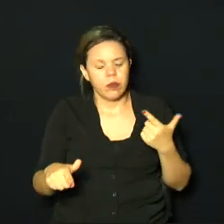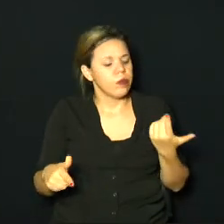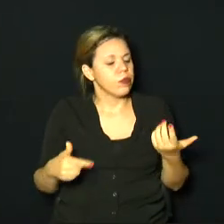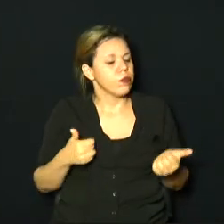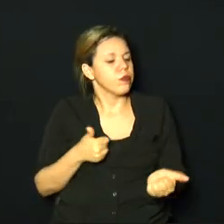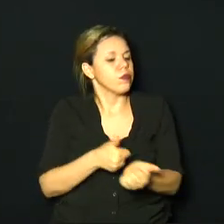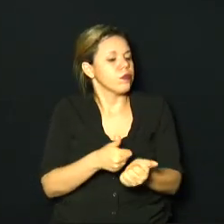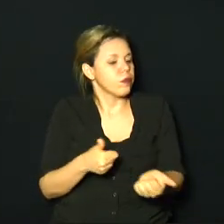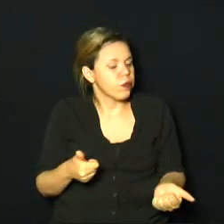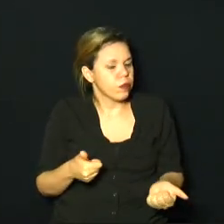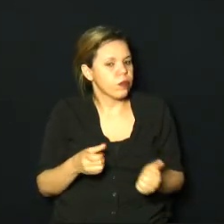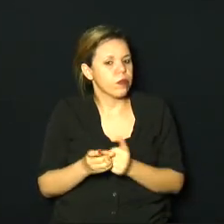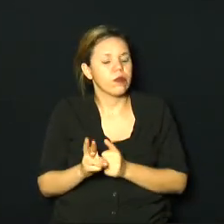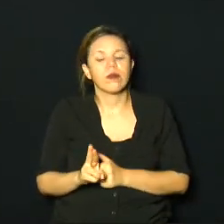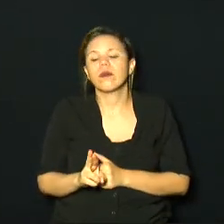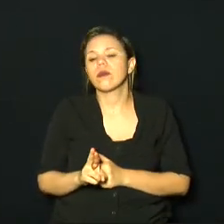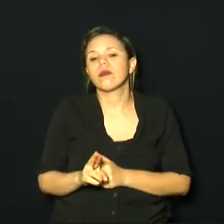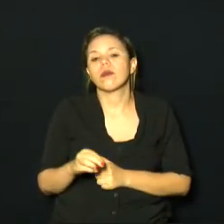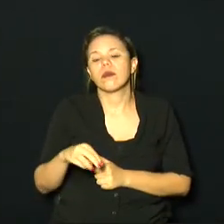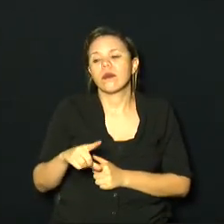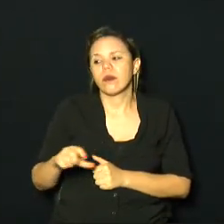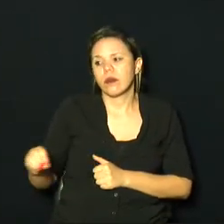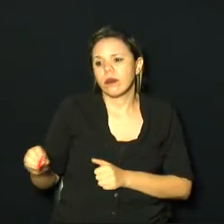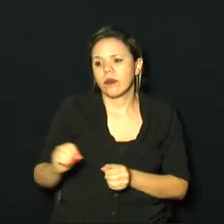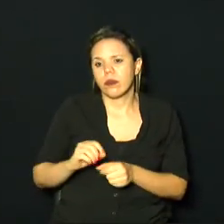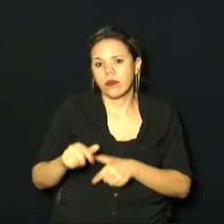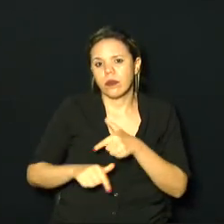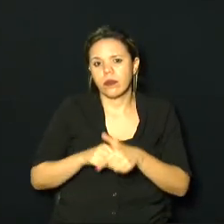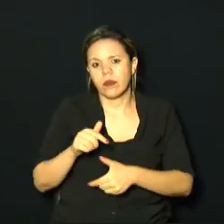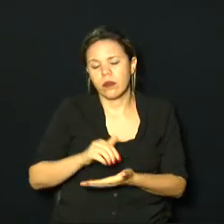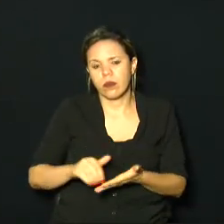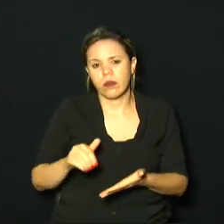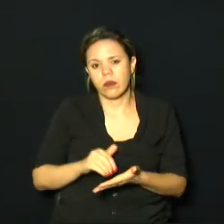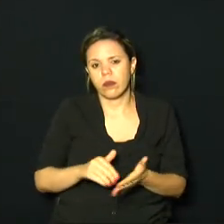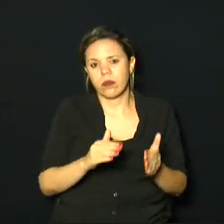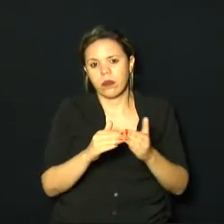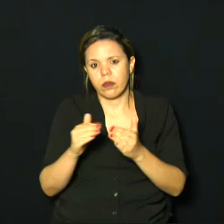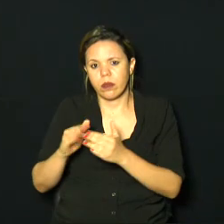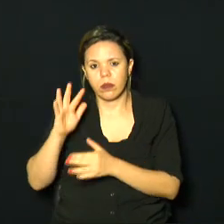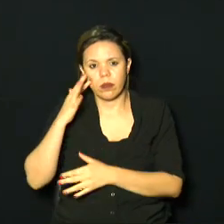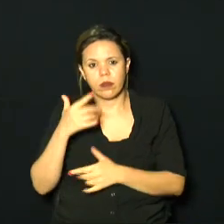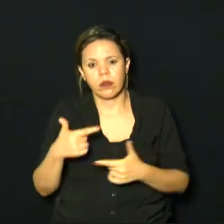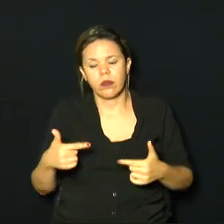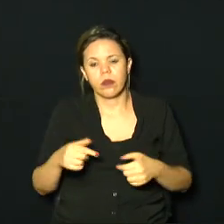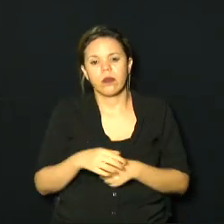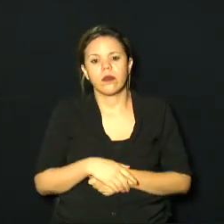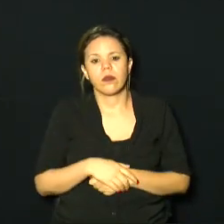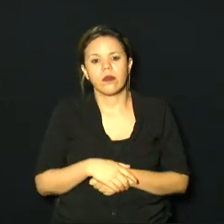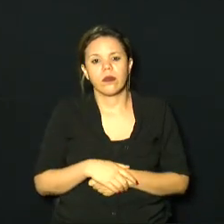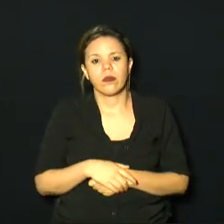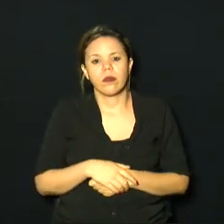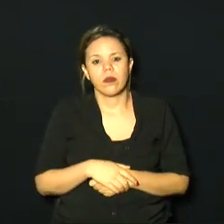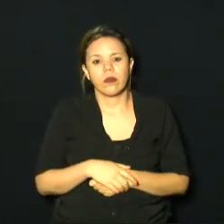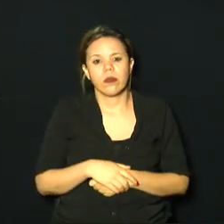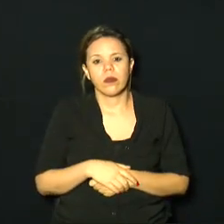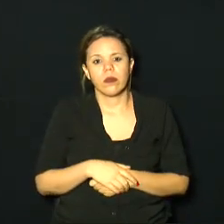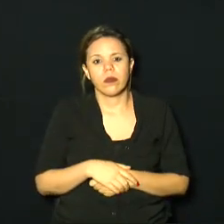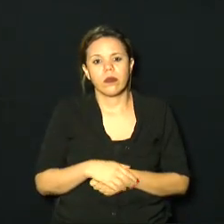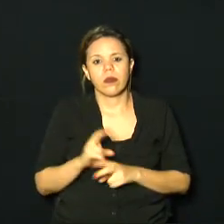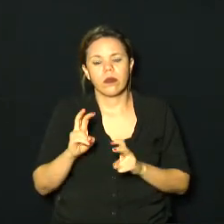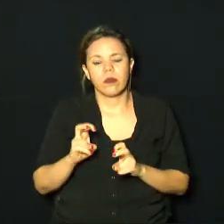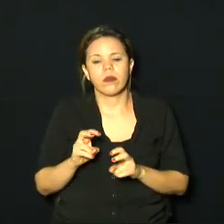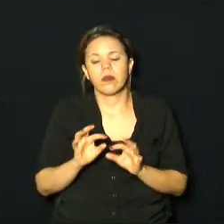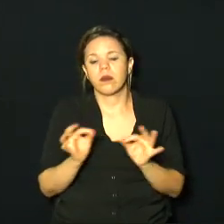acompanhou, o doutor Marcelo fazendo o trabalho pela Secretaria de Habitação, tentando resolver a situação da matrícula. A questão é